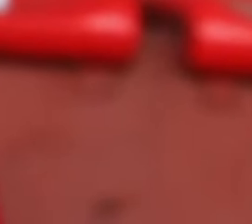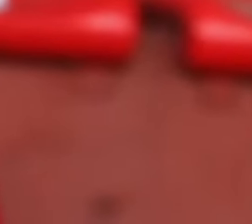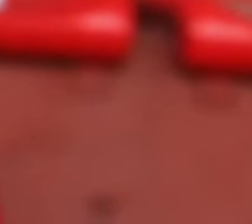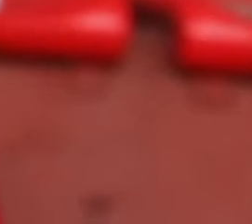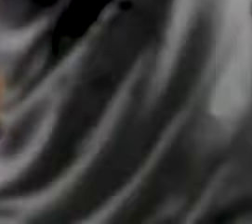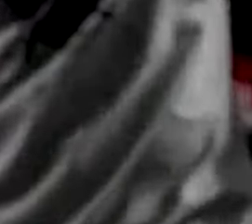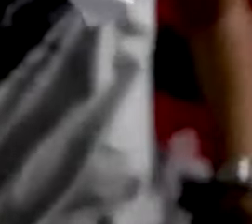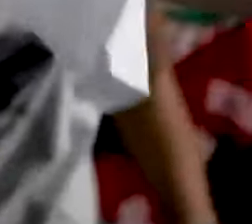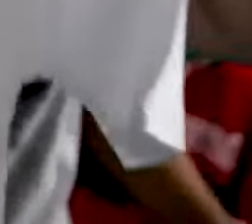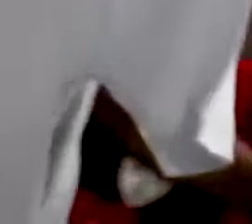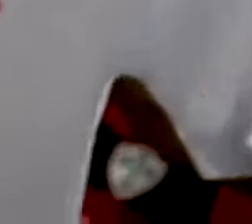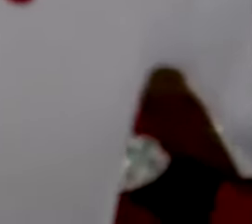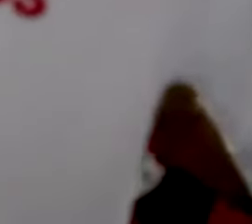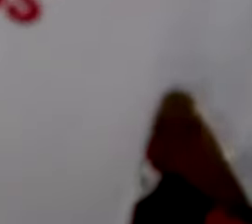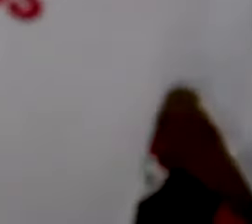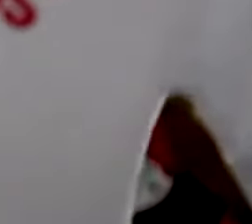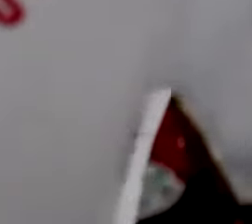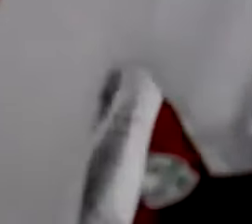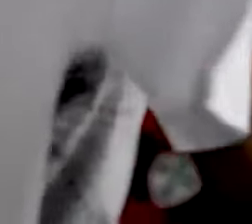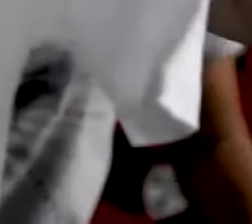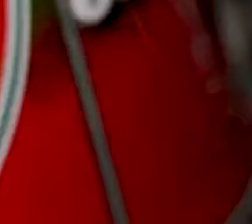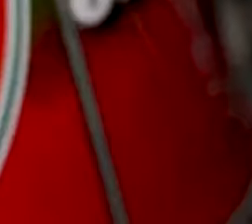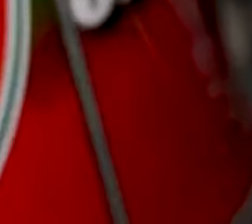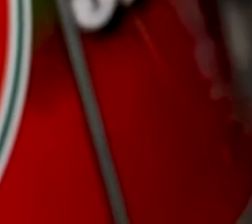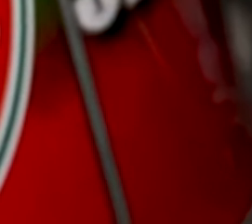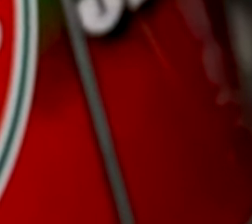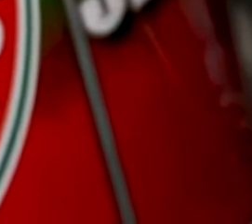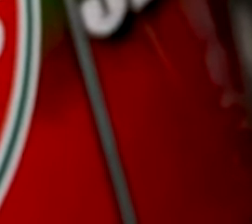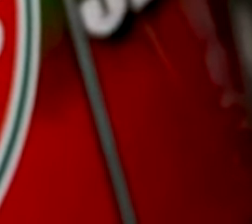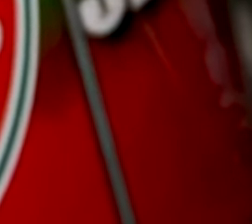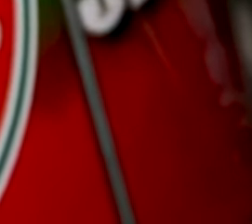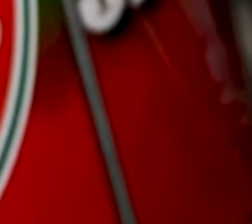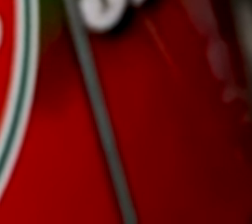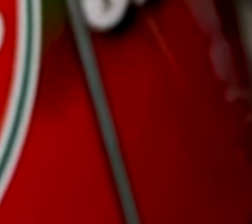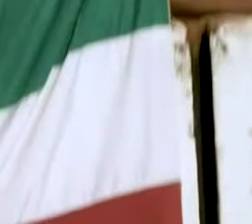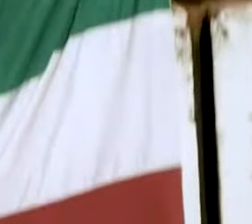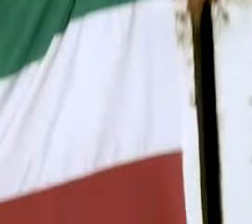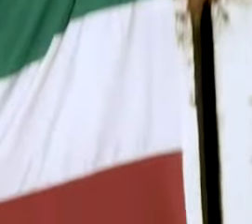és grande, ó portuguesa,